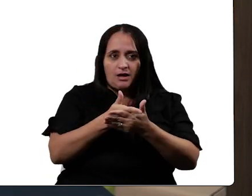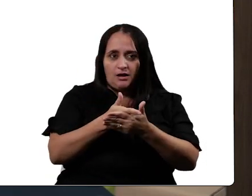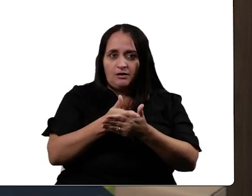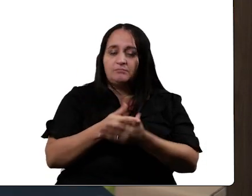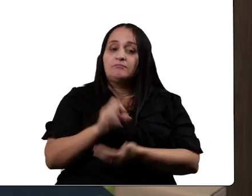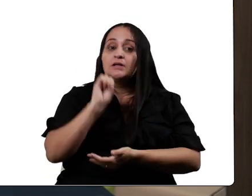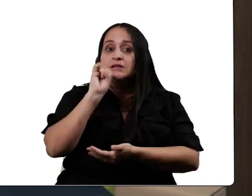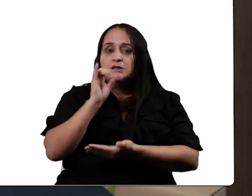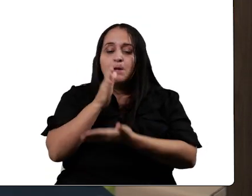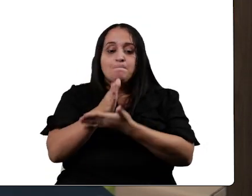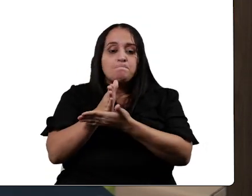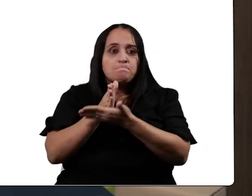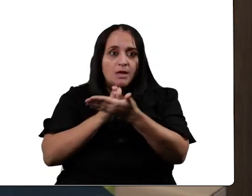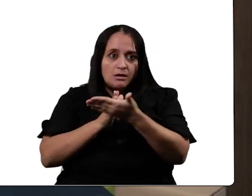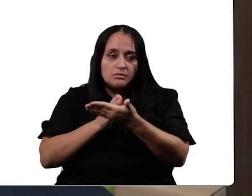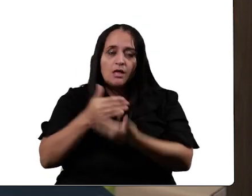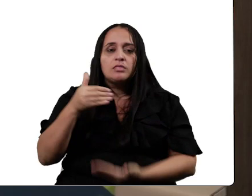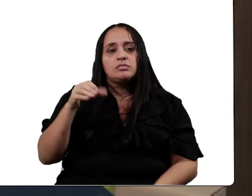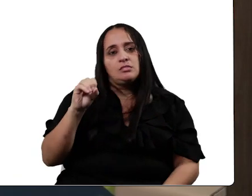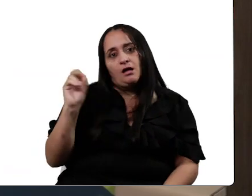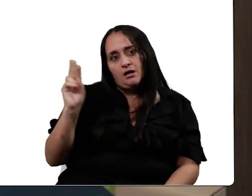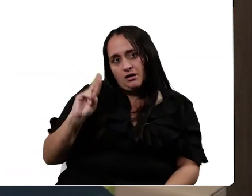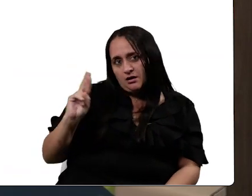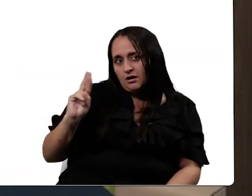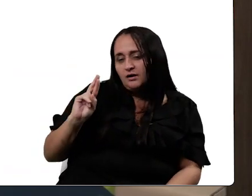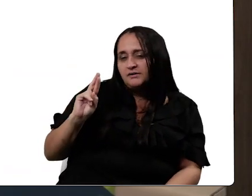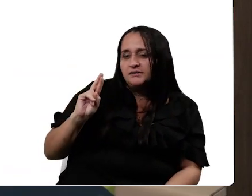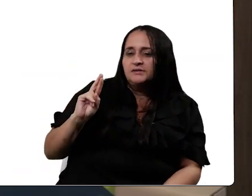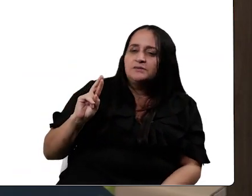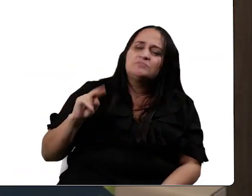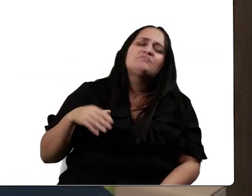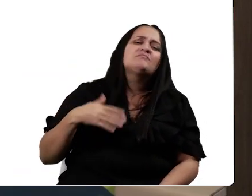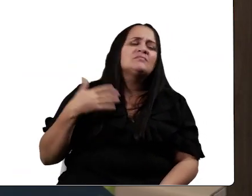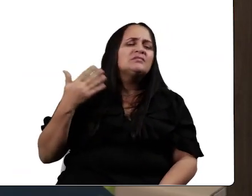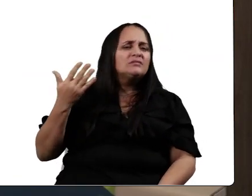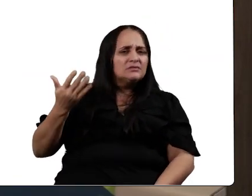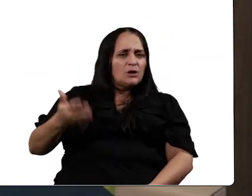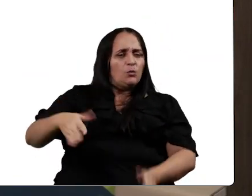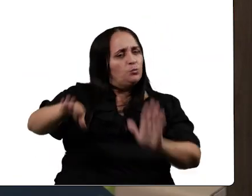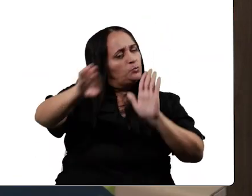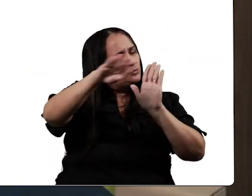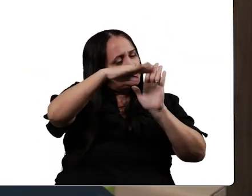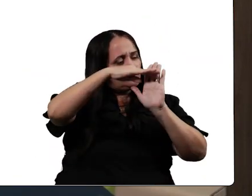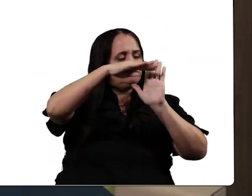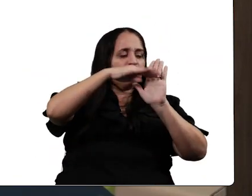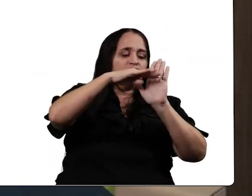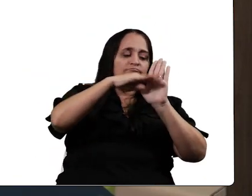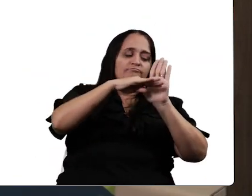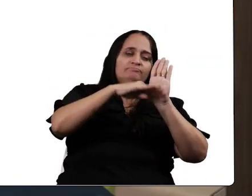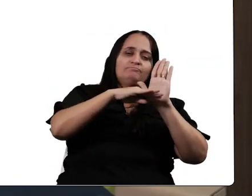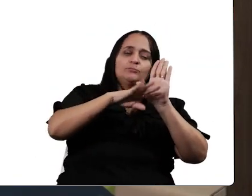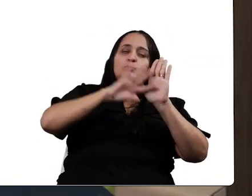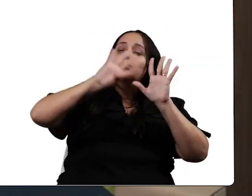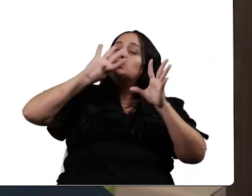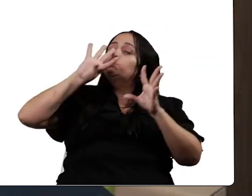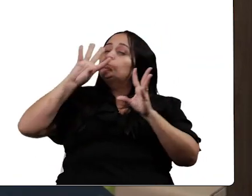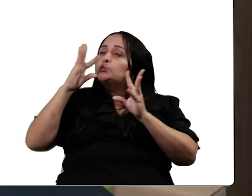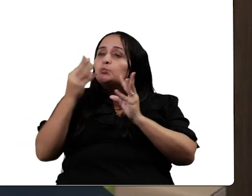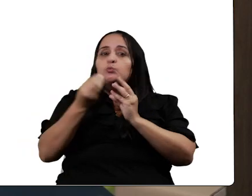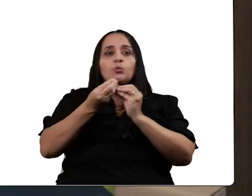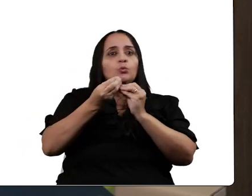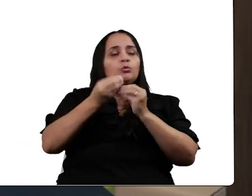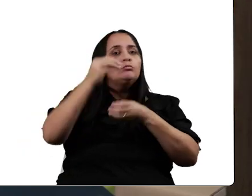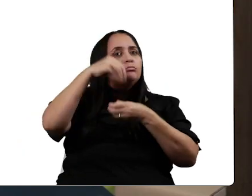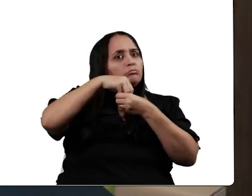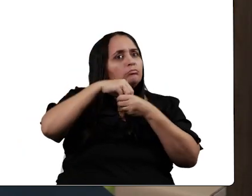meia entrada. Então, o roteiro que a gente traçou tá tudo dentro do centro histórico. São locais que